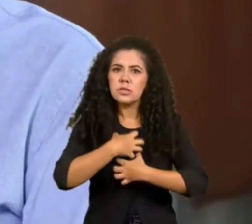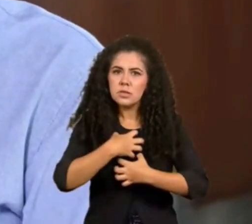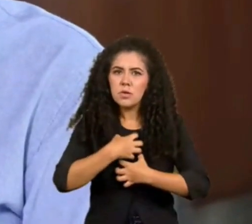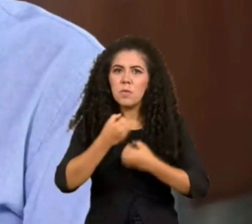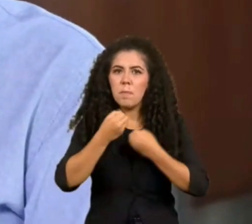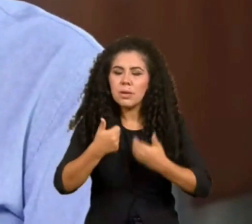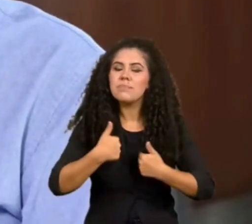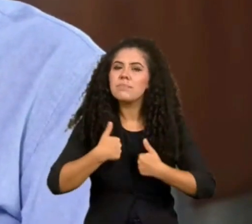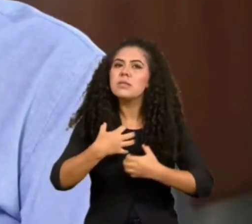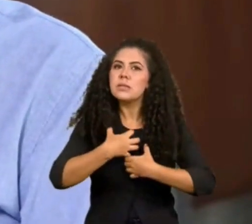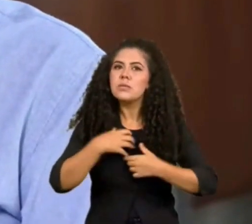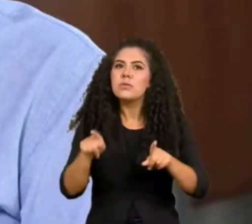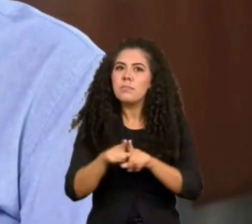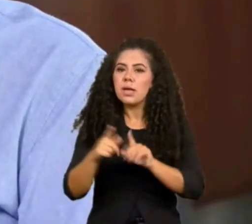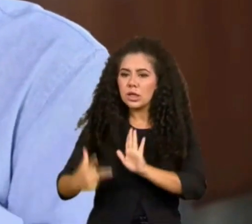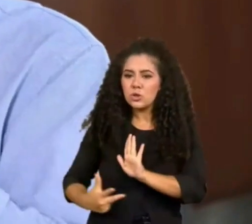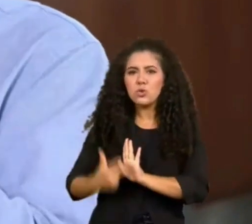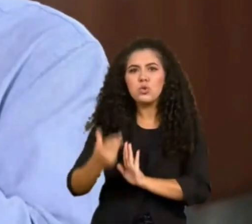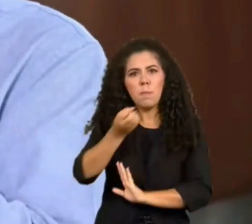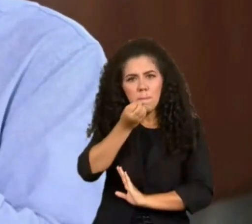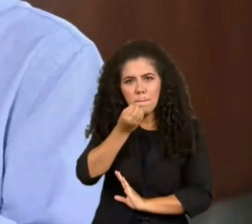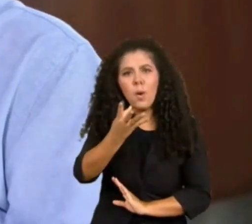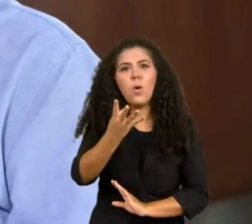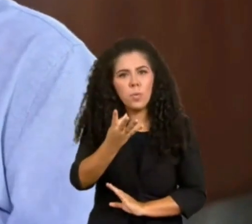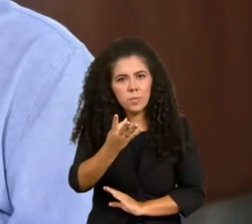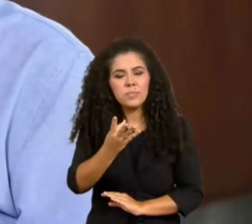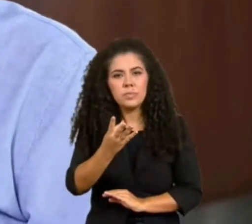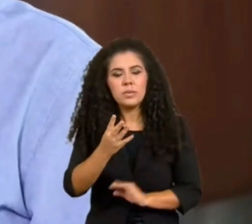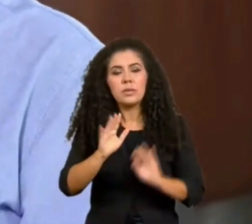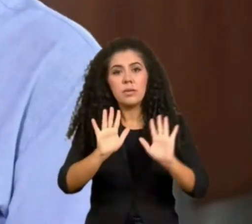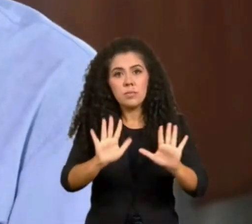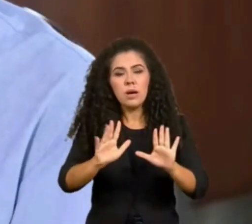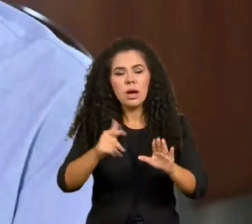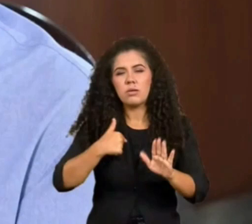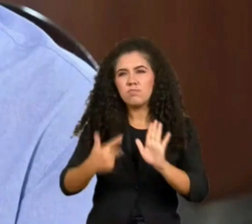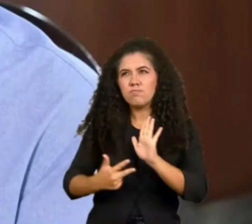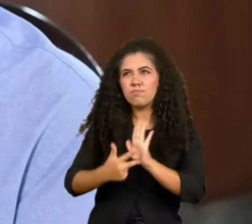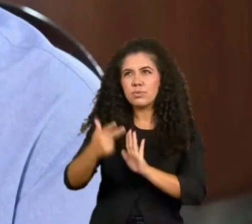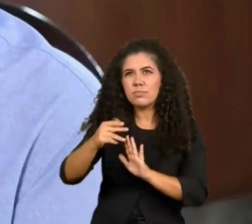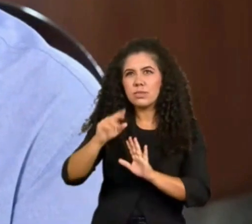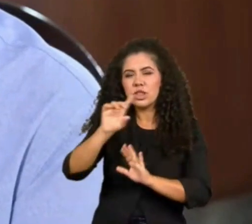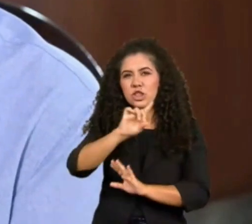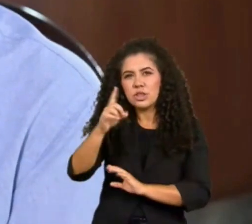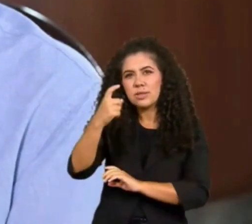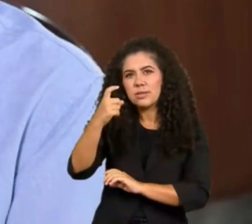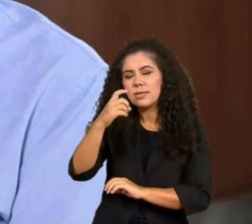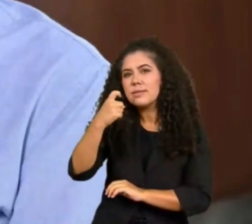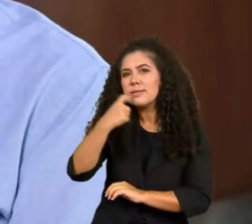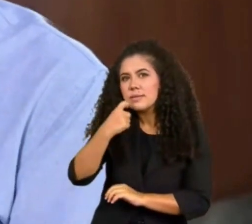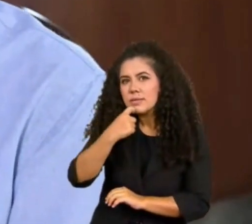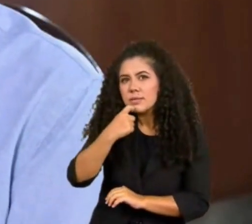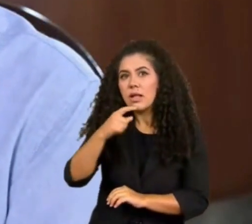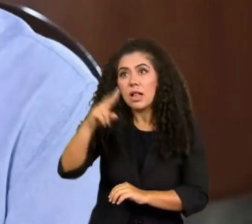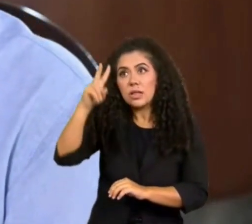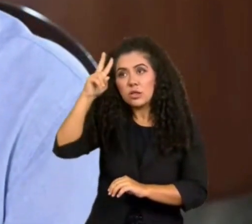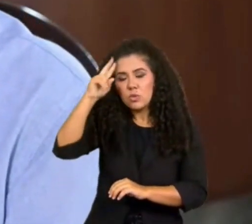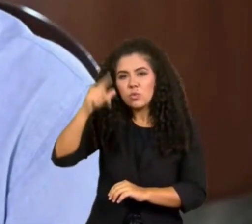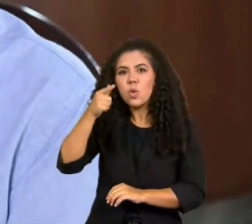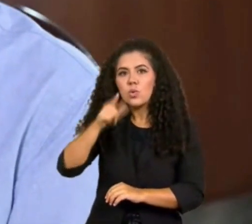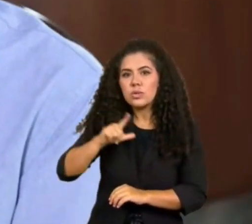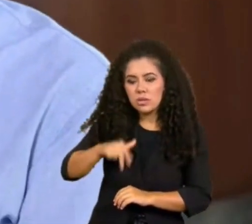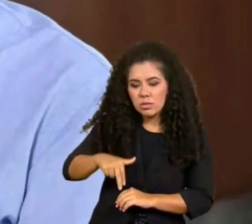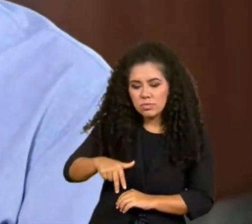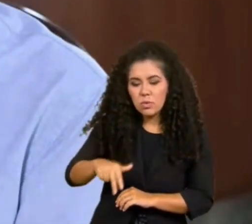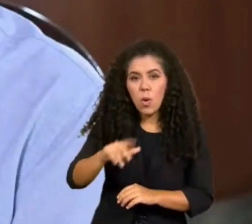sucesso. Eu eu operei na sexta, na segunda-feira eu já andei um pouco, já subi 8